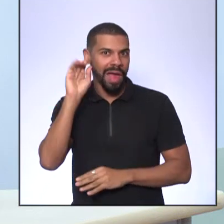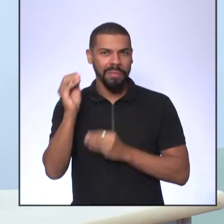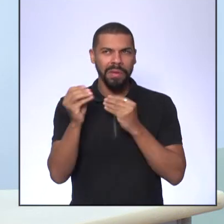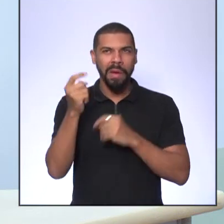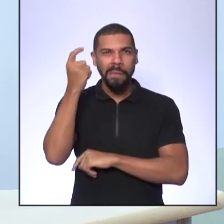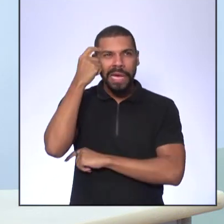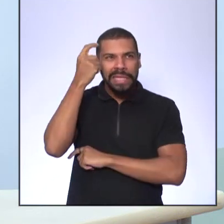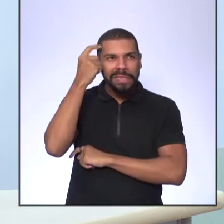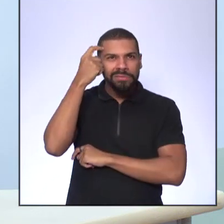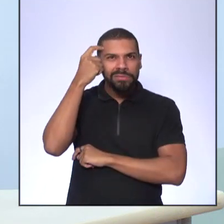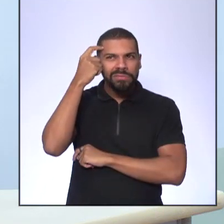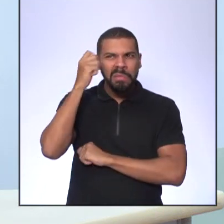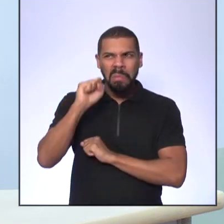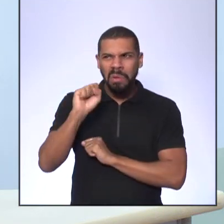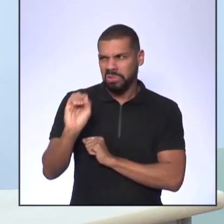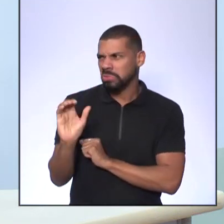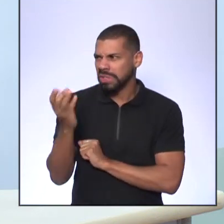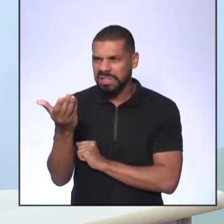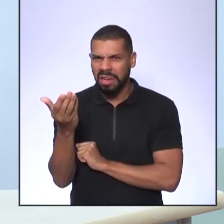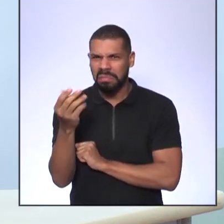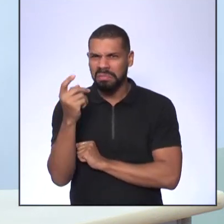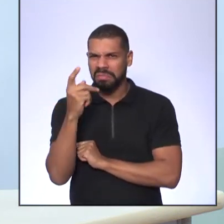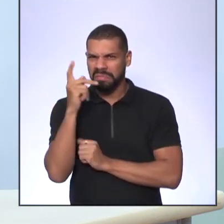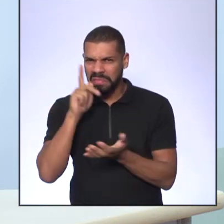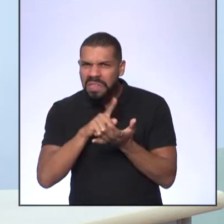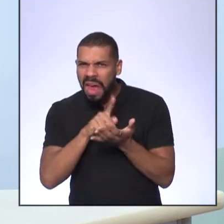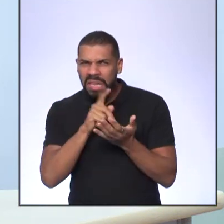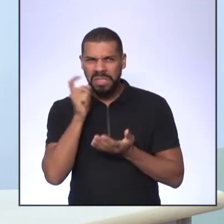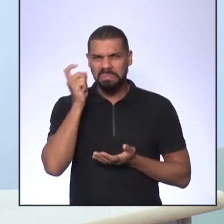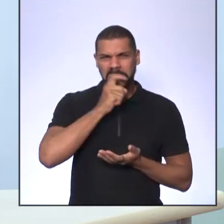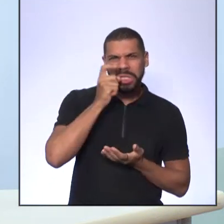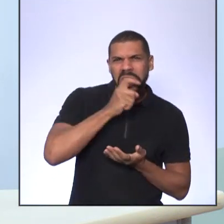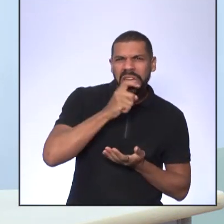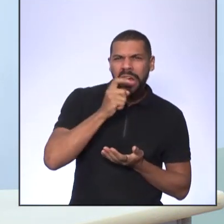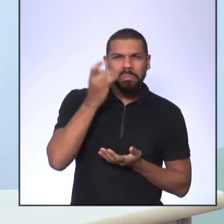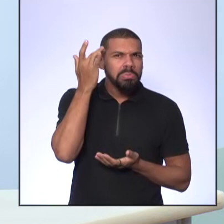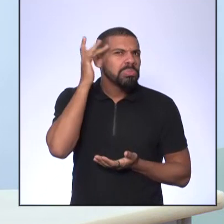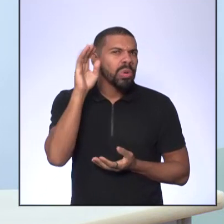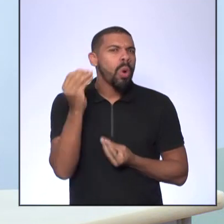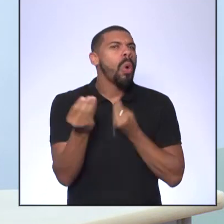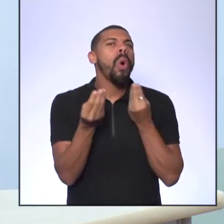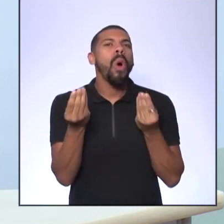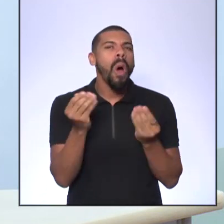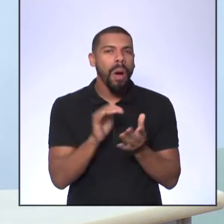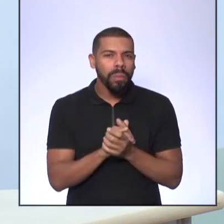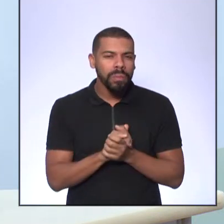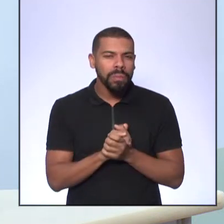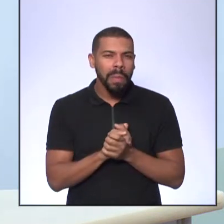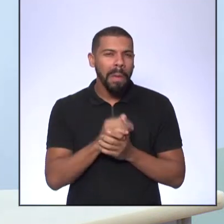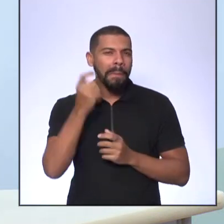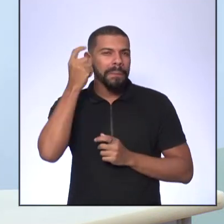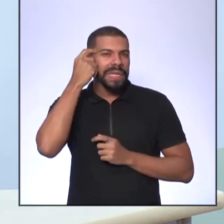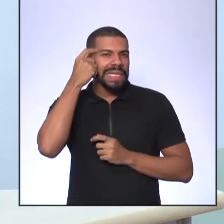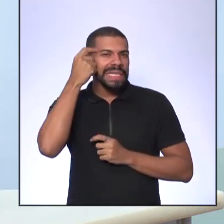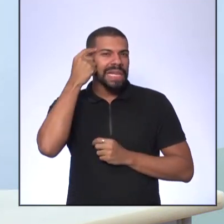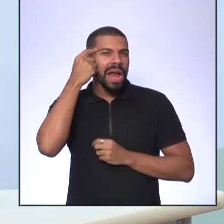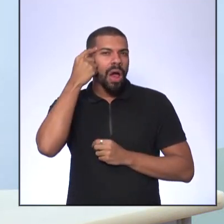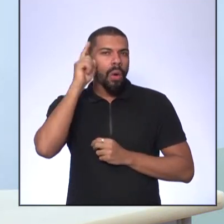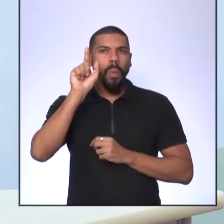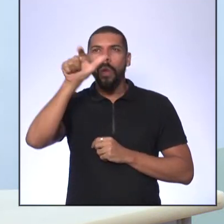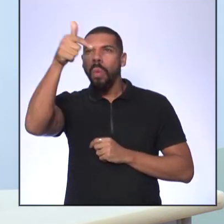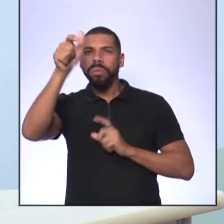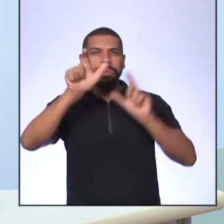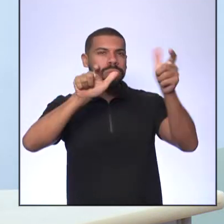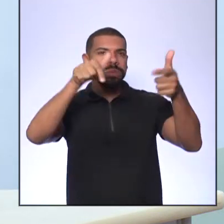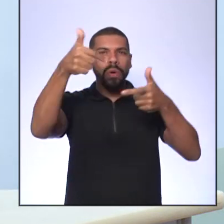pensando, será que isso é possível? E se a gente tirar dessa situação, né, do vidente, mas a gente colocar em outras situações,